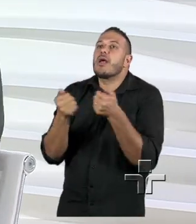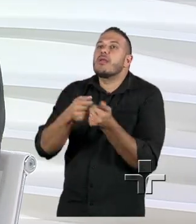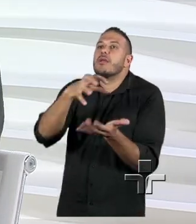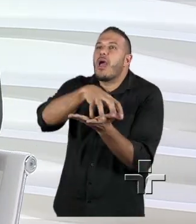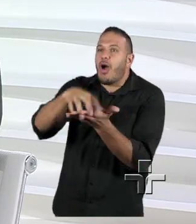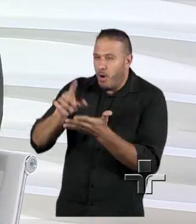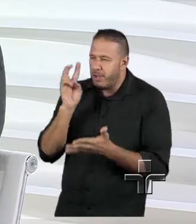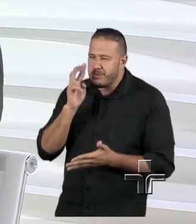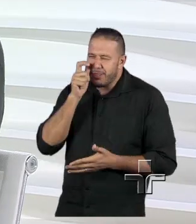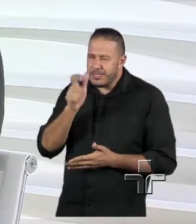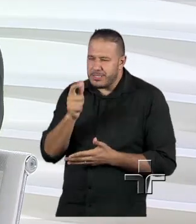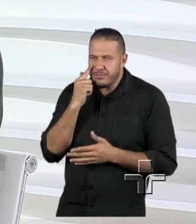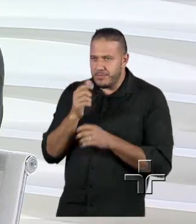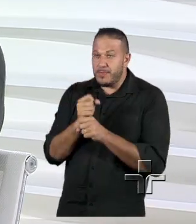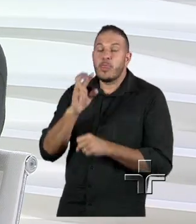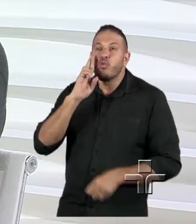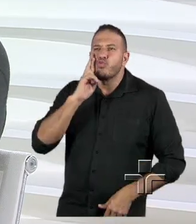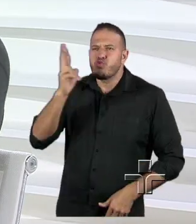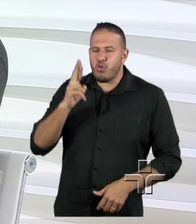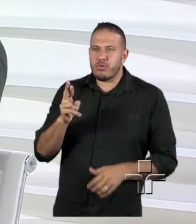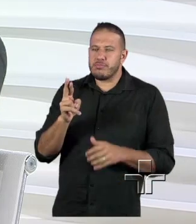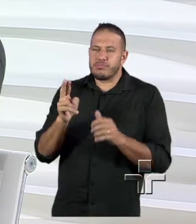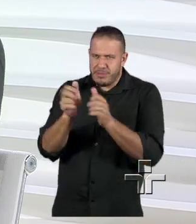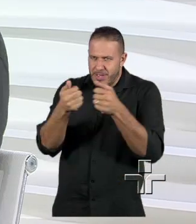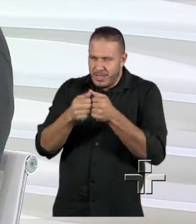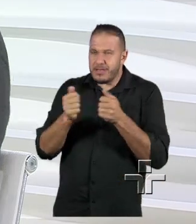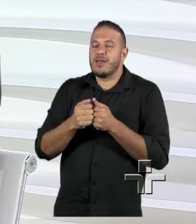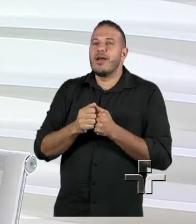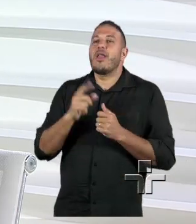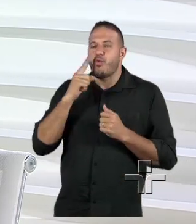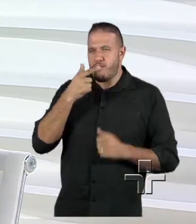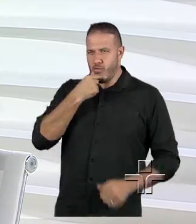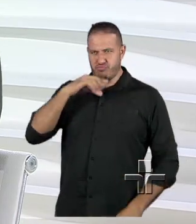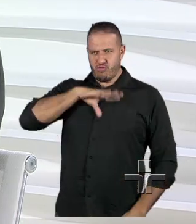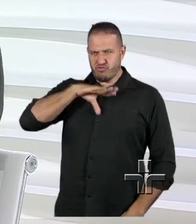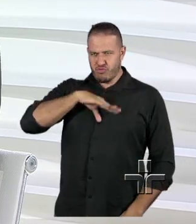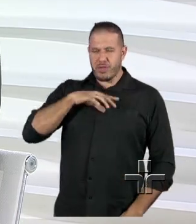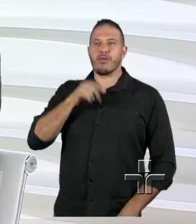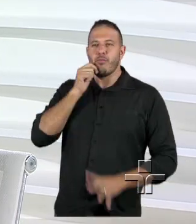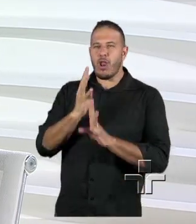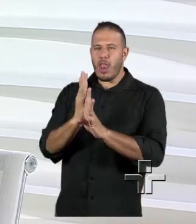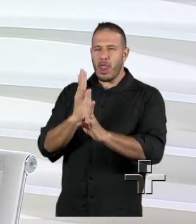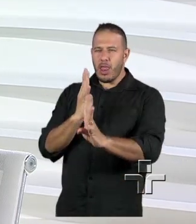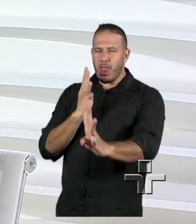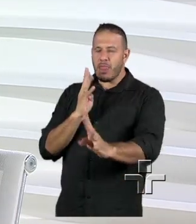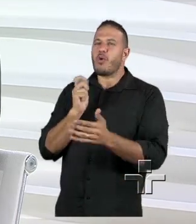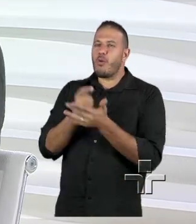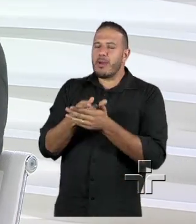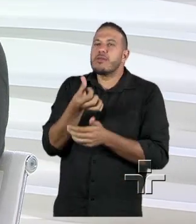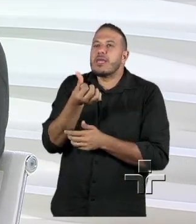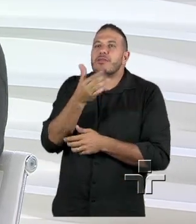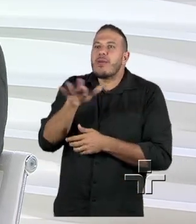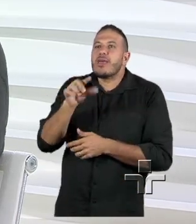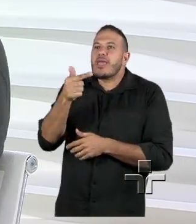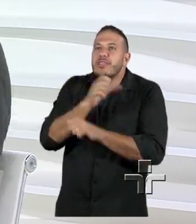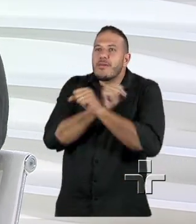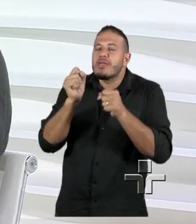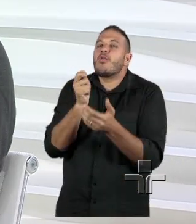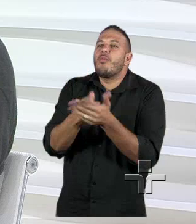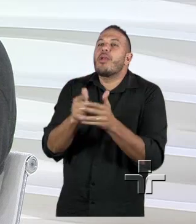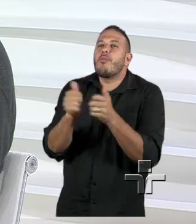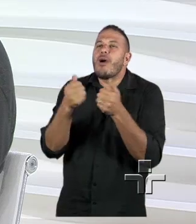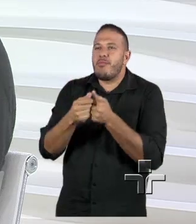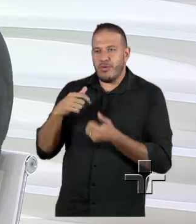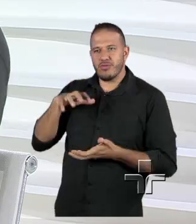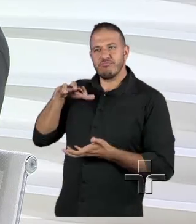fazia preço. O dono da padaria, o português, ficava no caixa, aquela filha de senhoras comprando pão às 6h30, 7 da manhã. Eu chegava